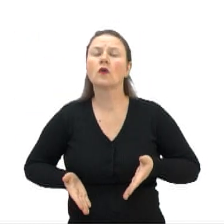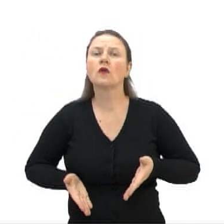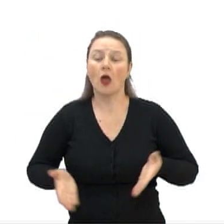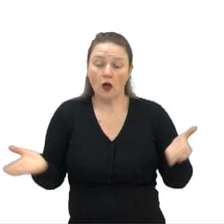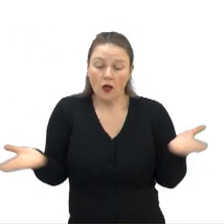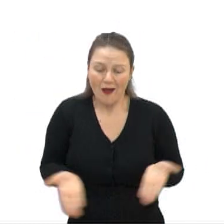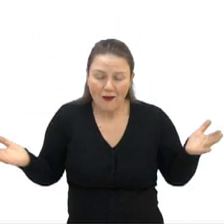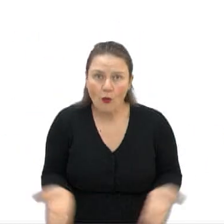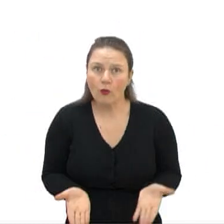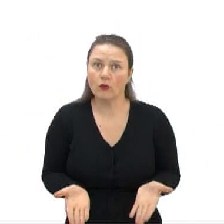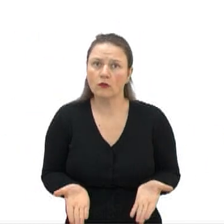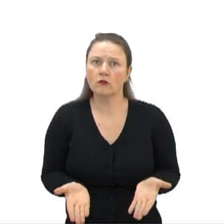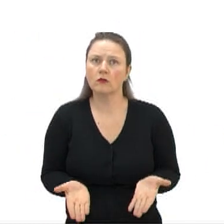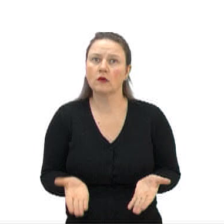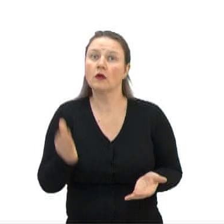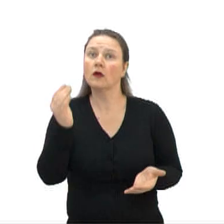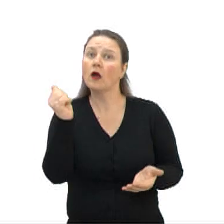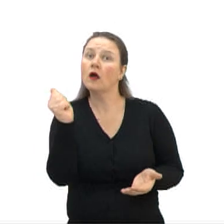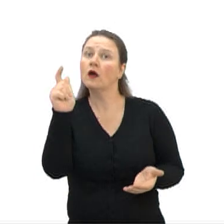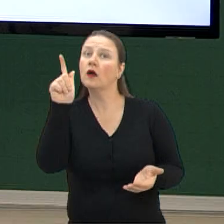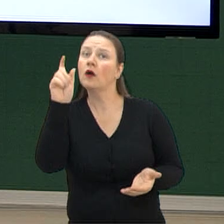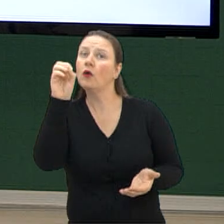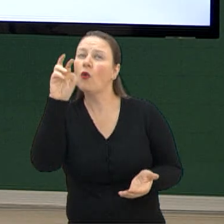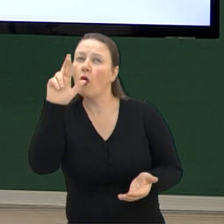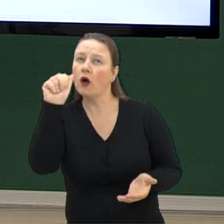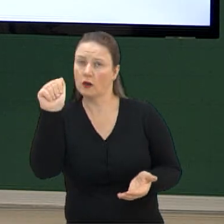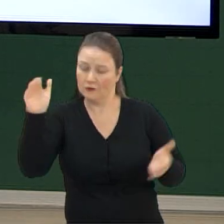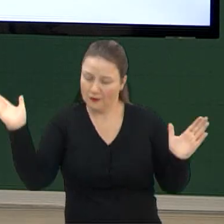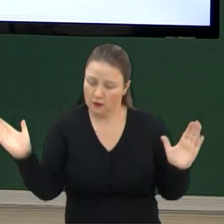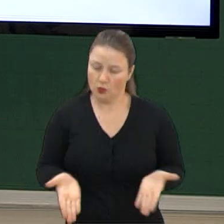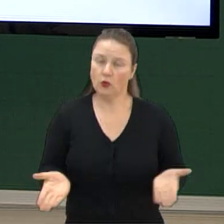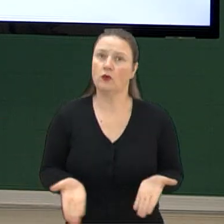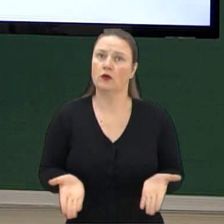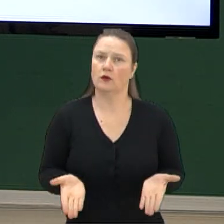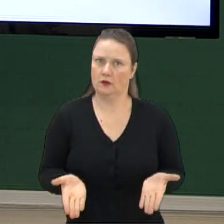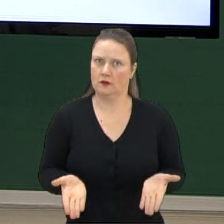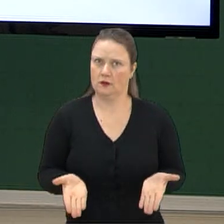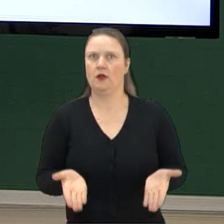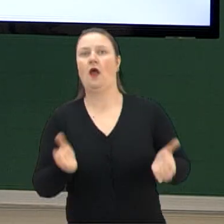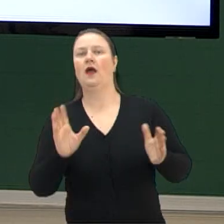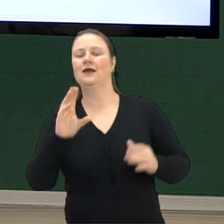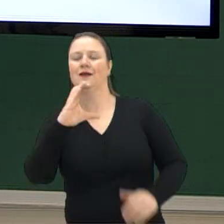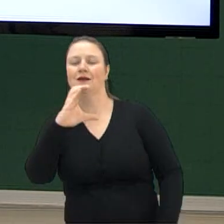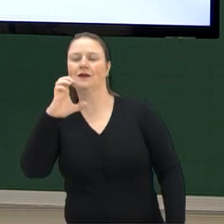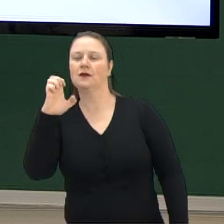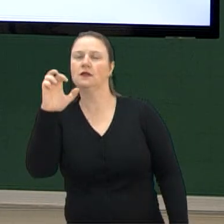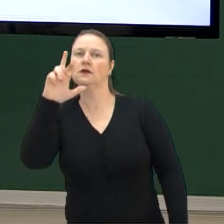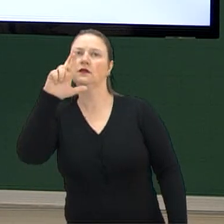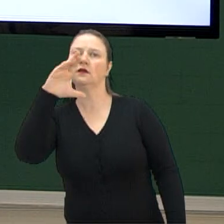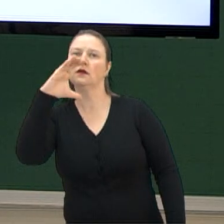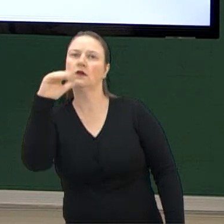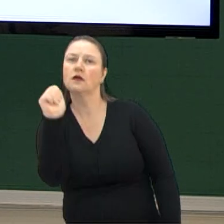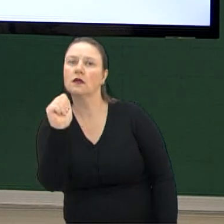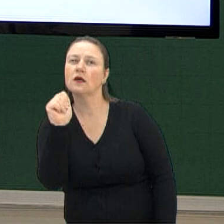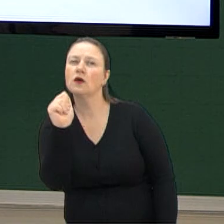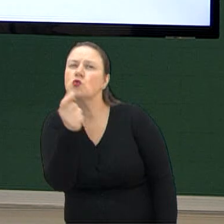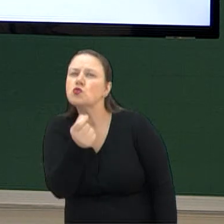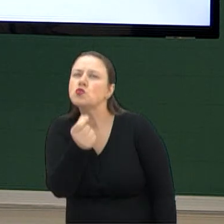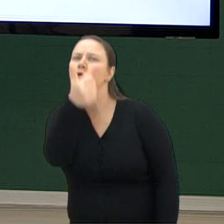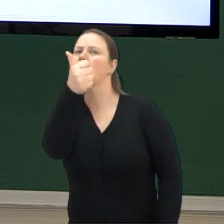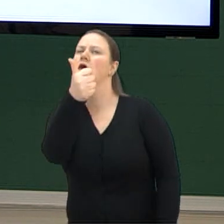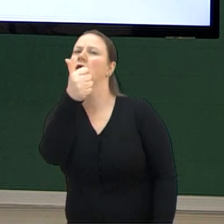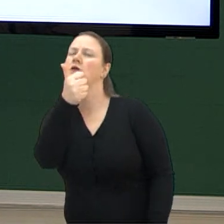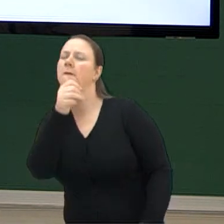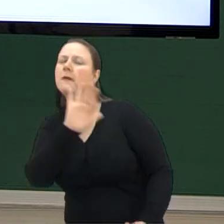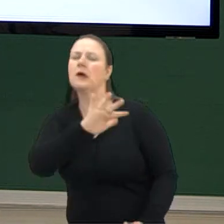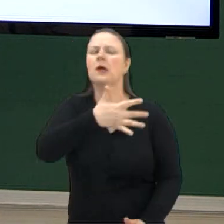nesse momento, agora. Então, as pessoas estão estudando agora. Cerca possui sentido de quase, perto